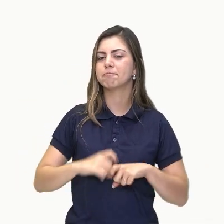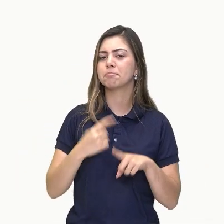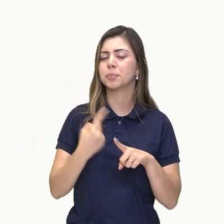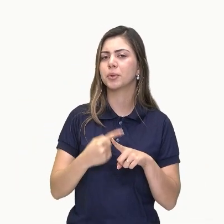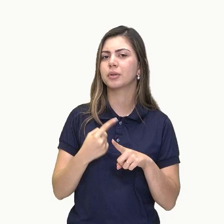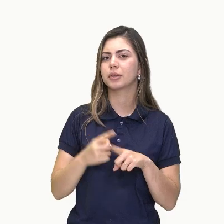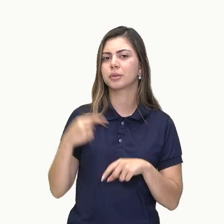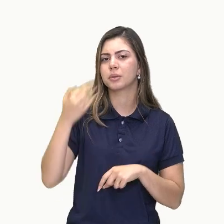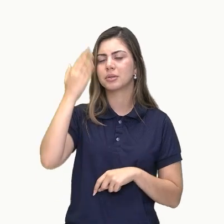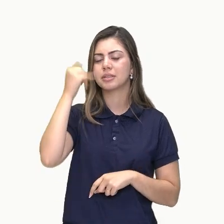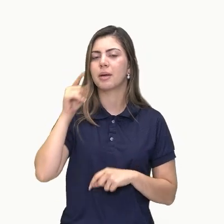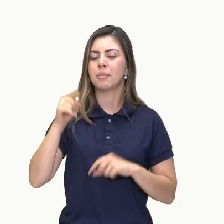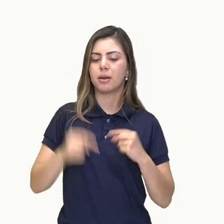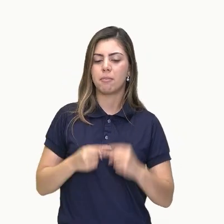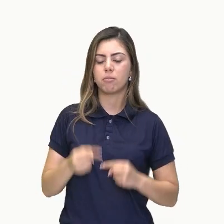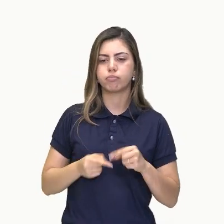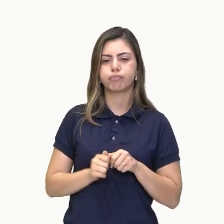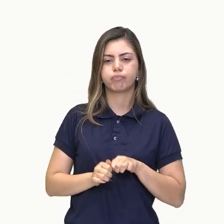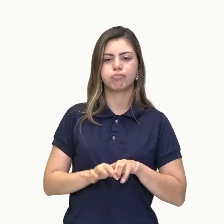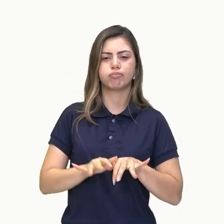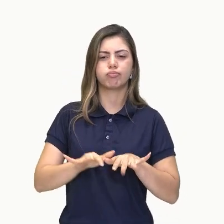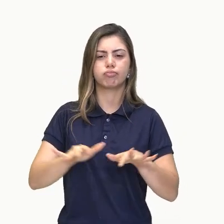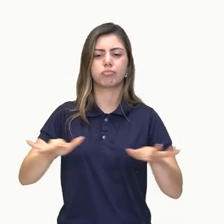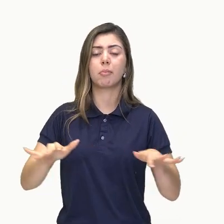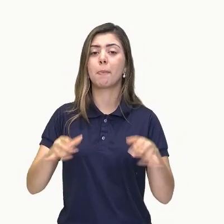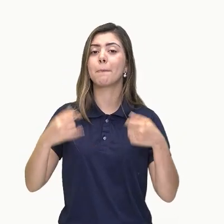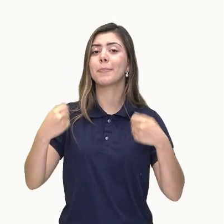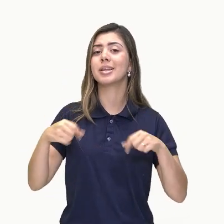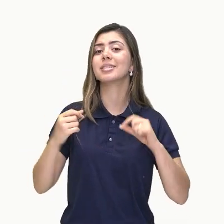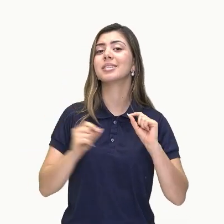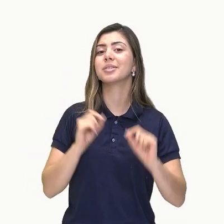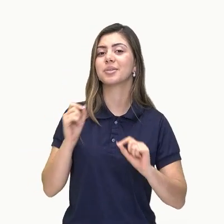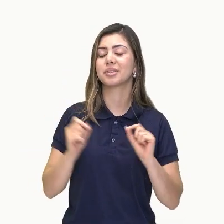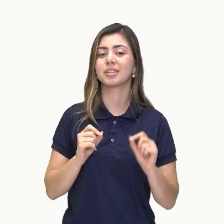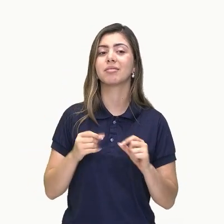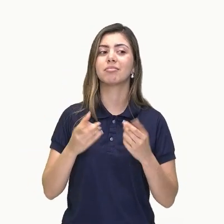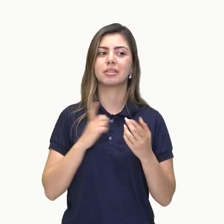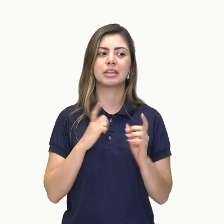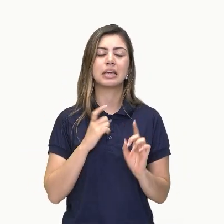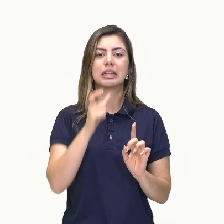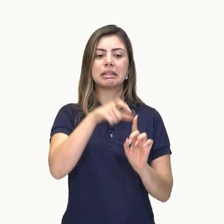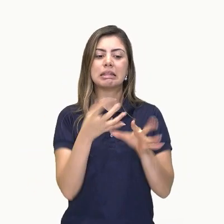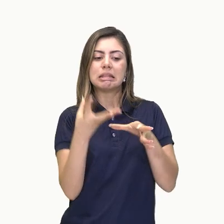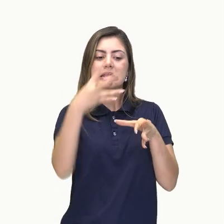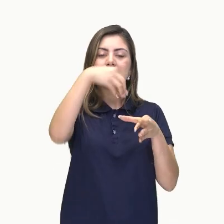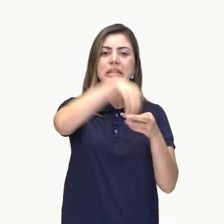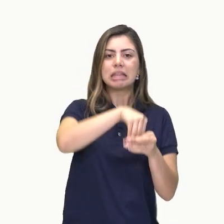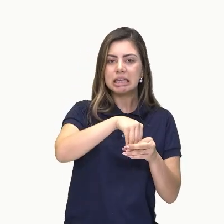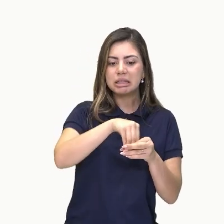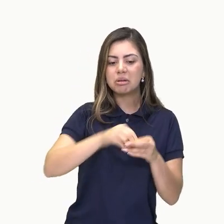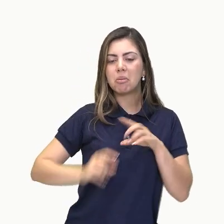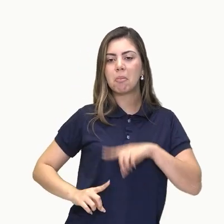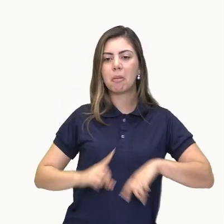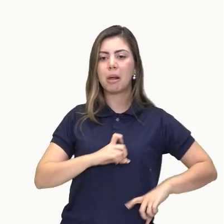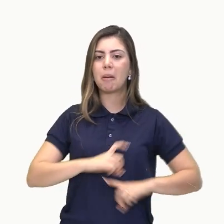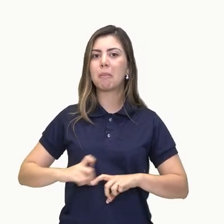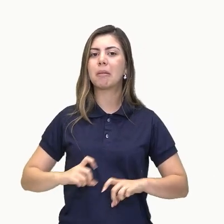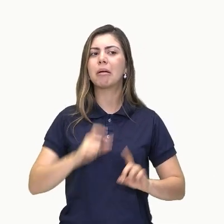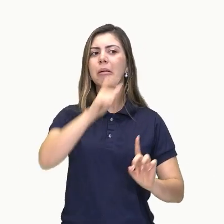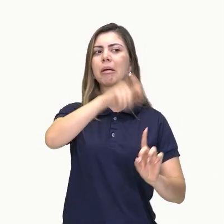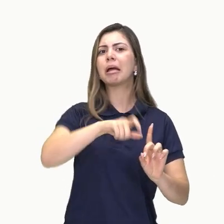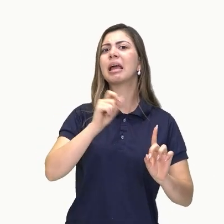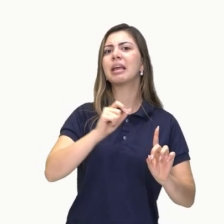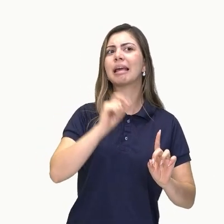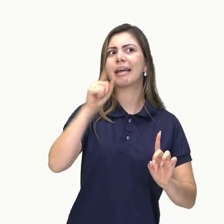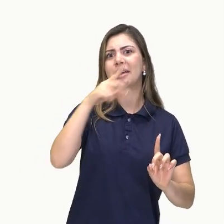se reproduzir, para ela conseguir se desenvolver, ela precisa de um hospedeiro. E esse hospedeiro pode ser quem? Nós,